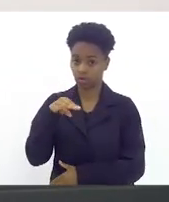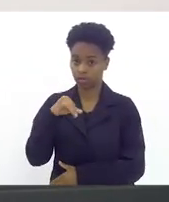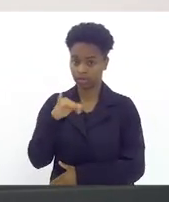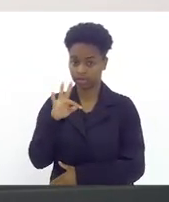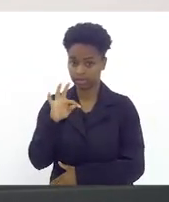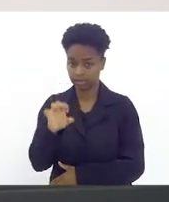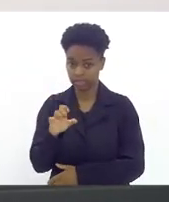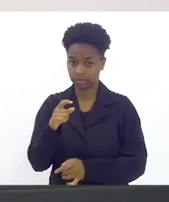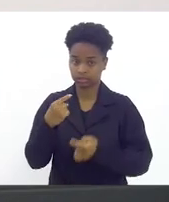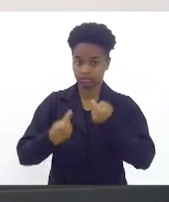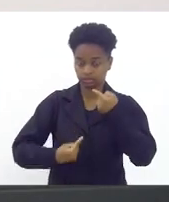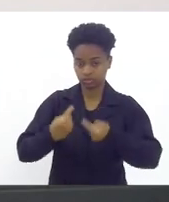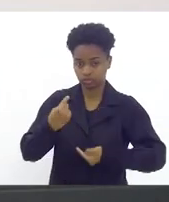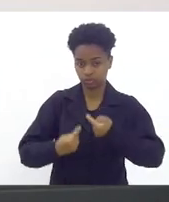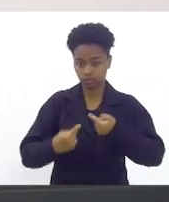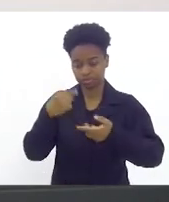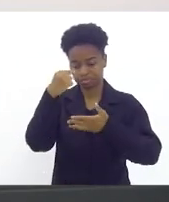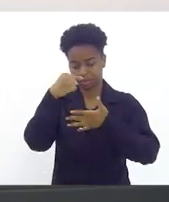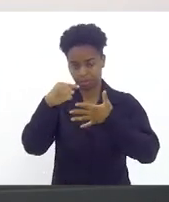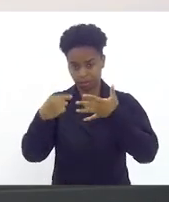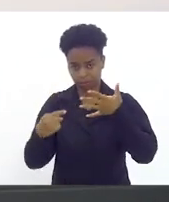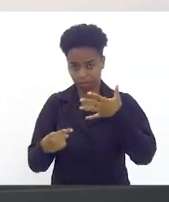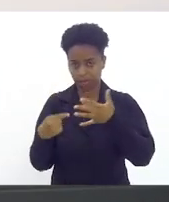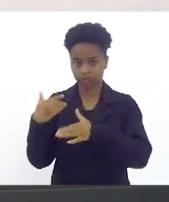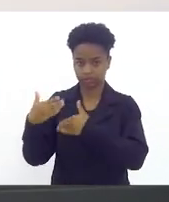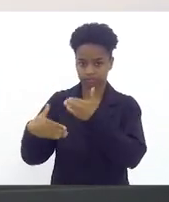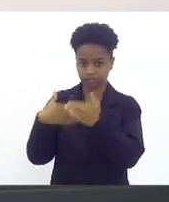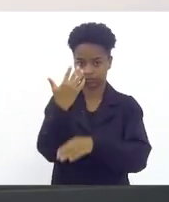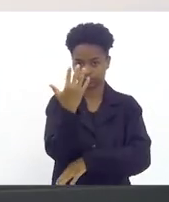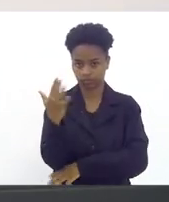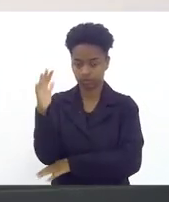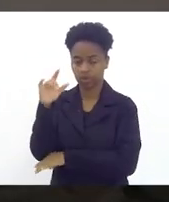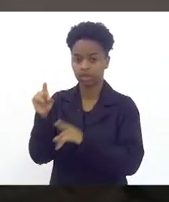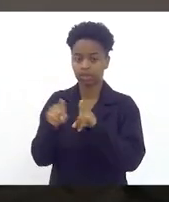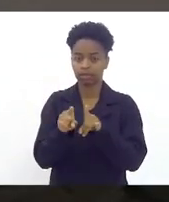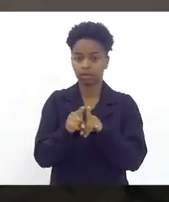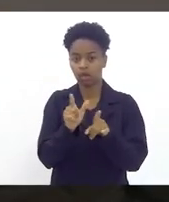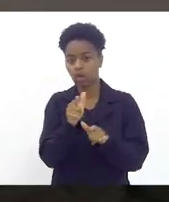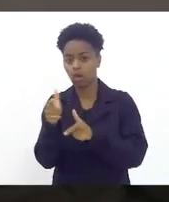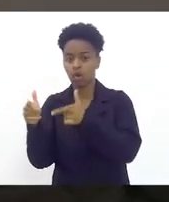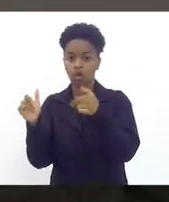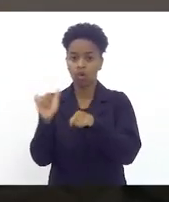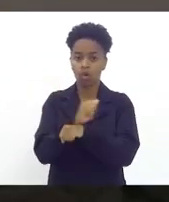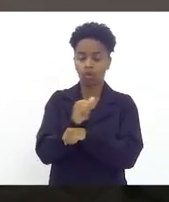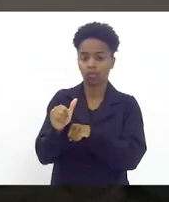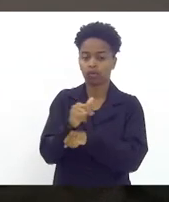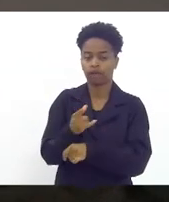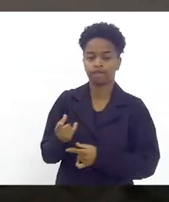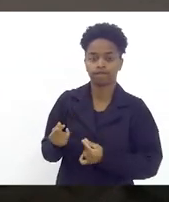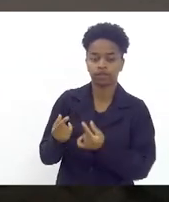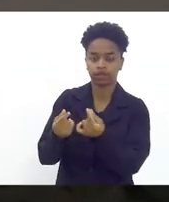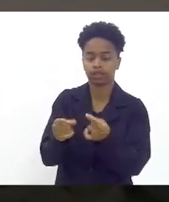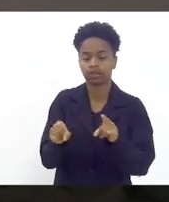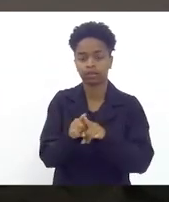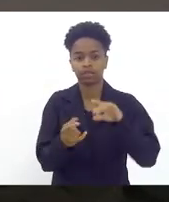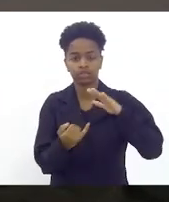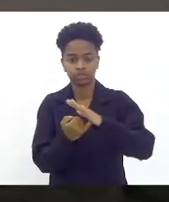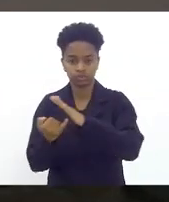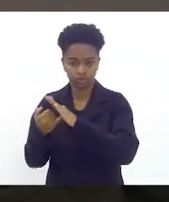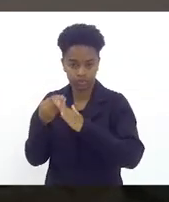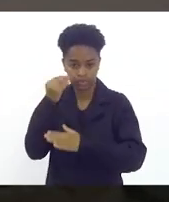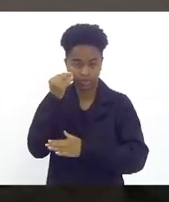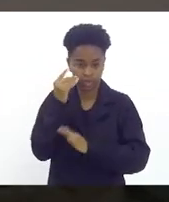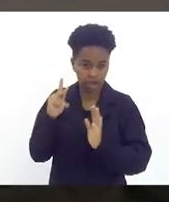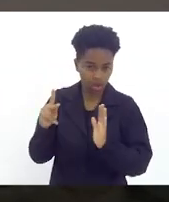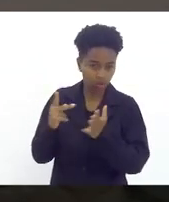discutir essas questões do desenvolvimento Florestal e outras mecanismos financeiros e institucionais para o comprimento